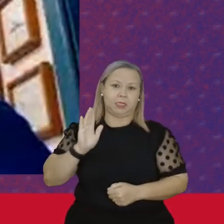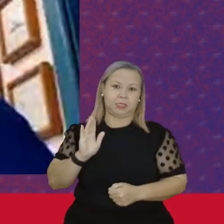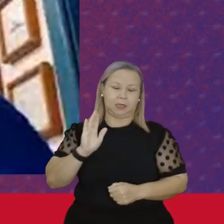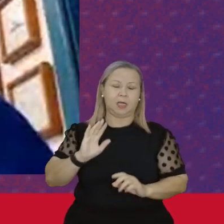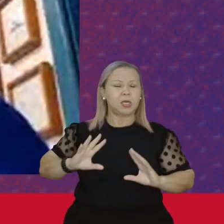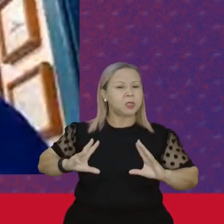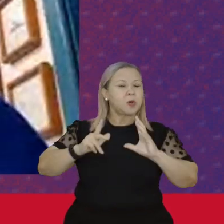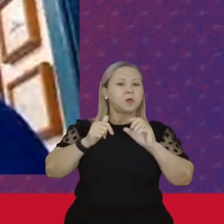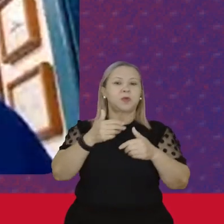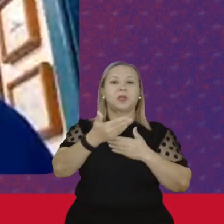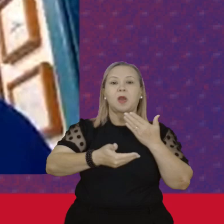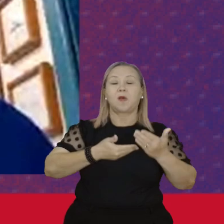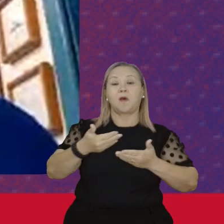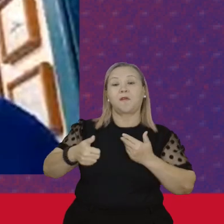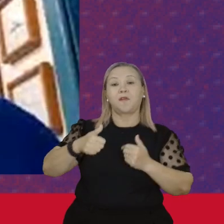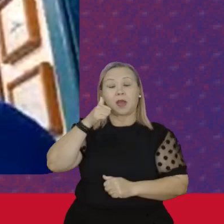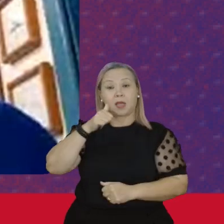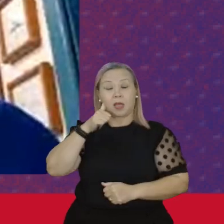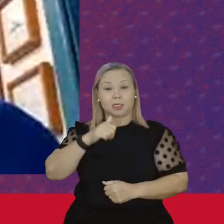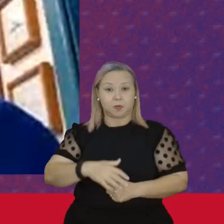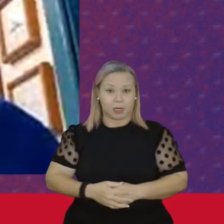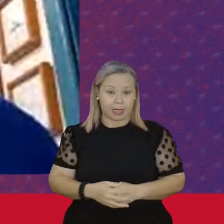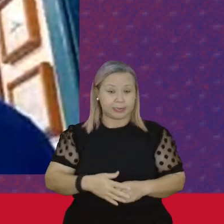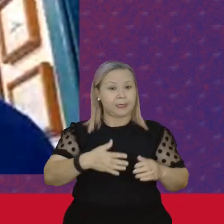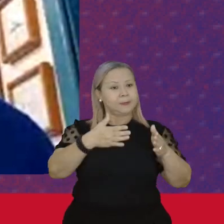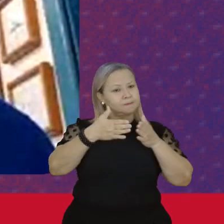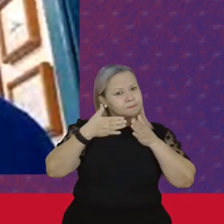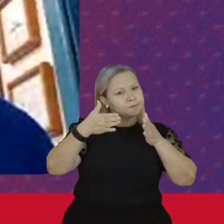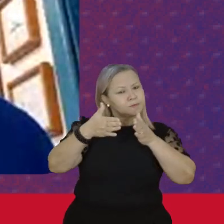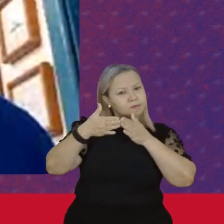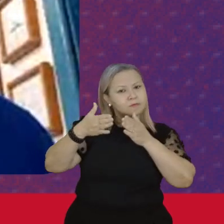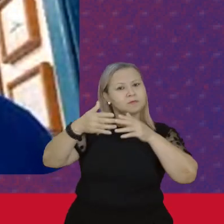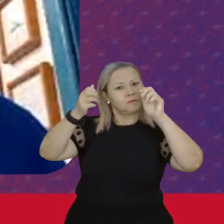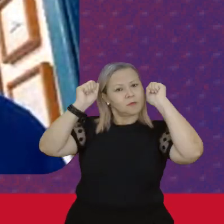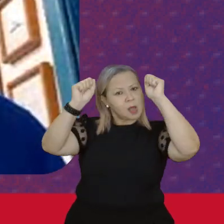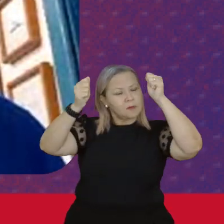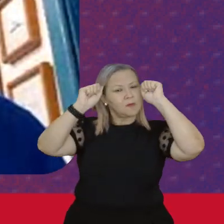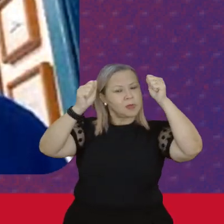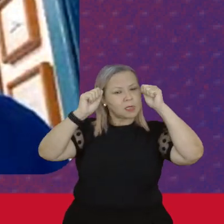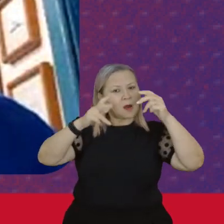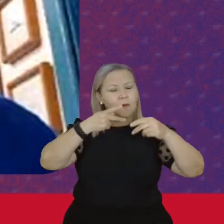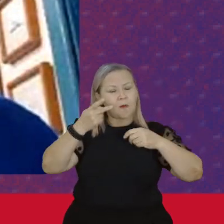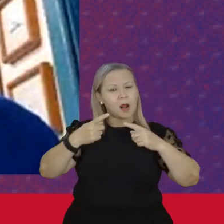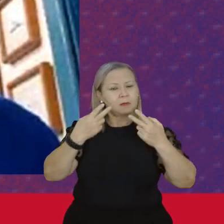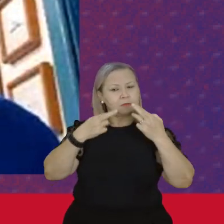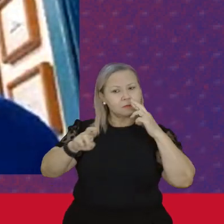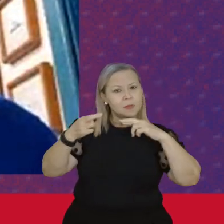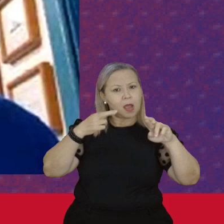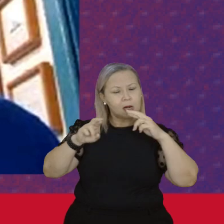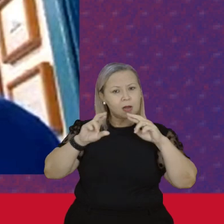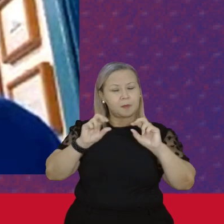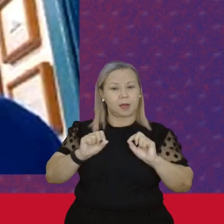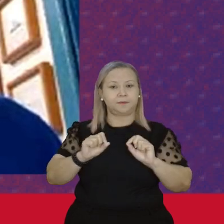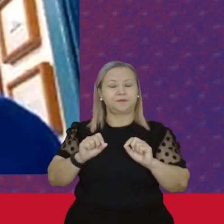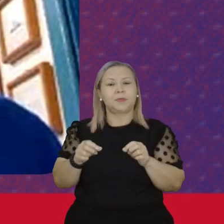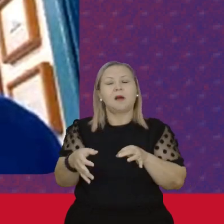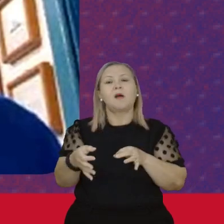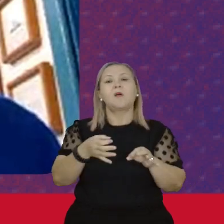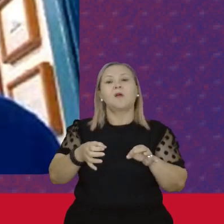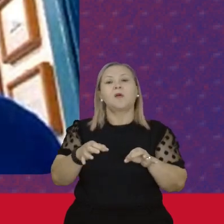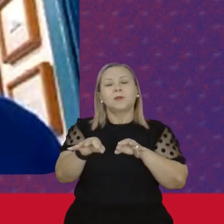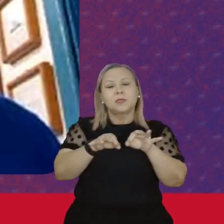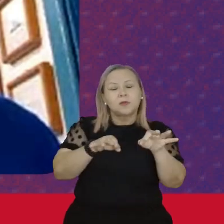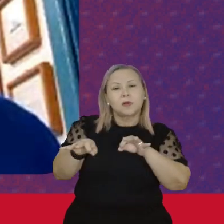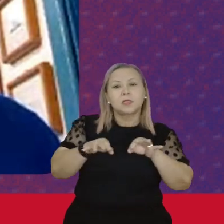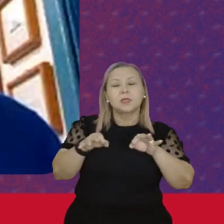né? E foi um sucesso, e de repente, o que aconteceu? Nessa construção das